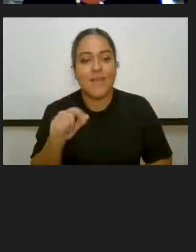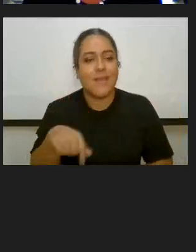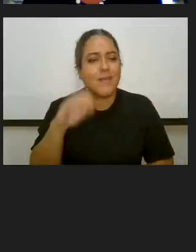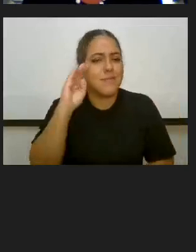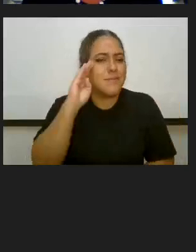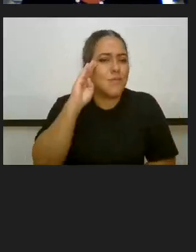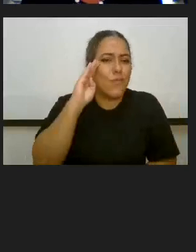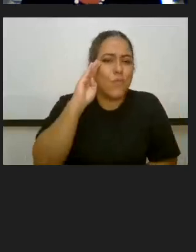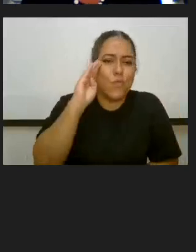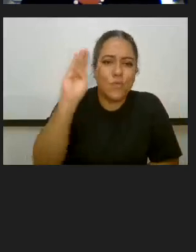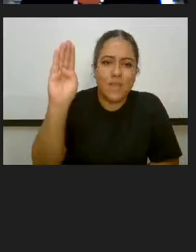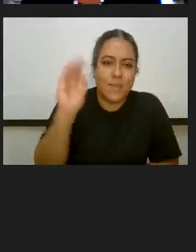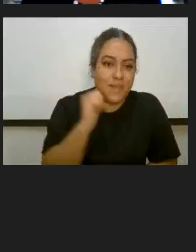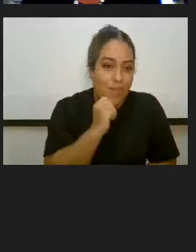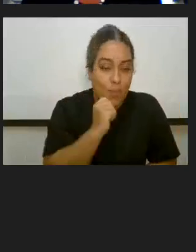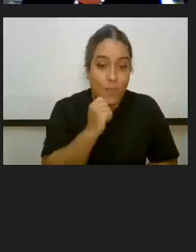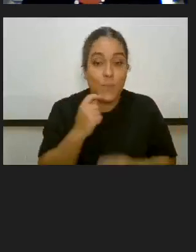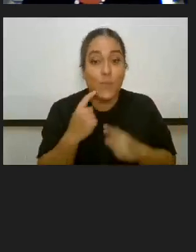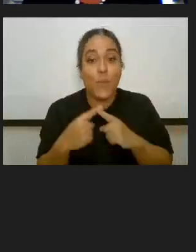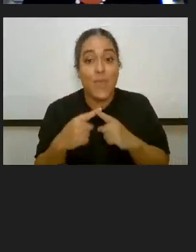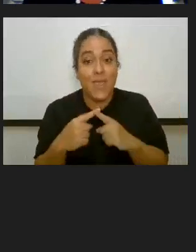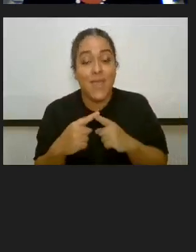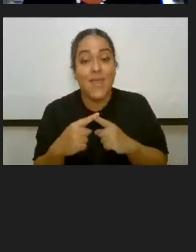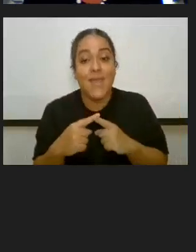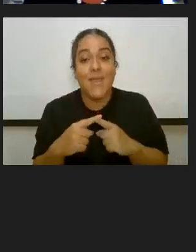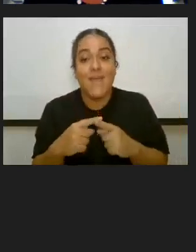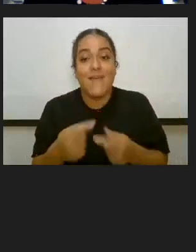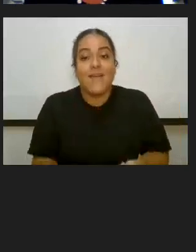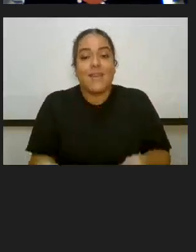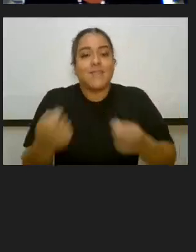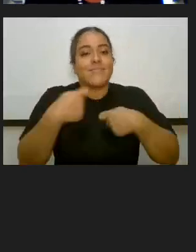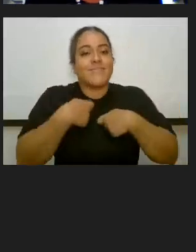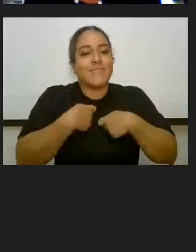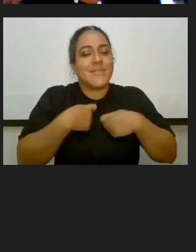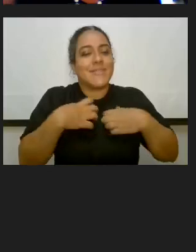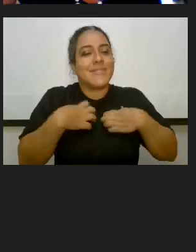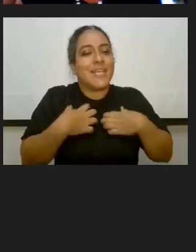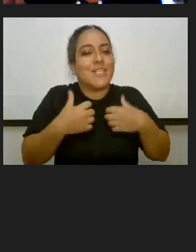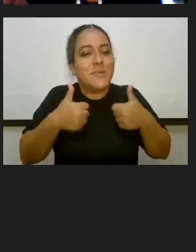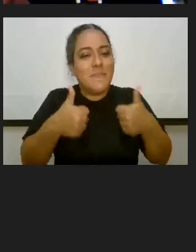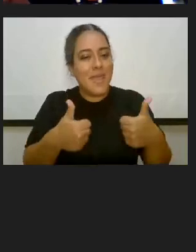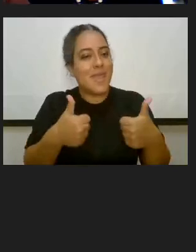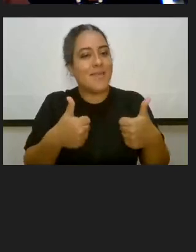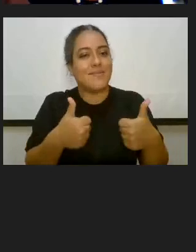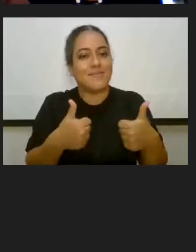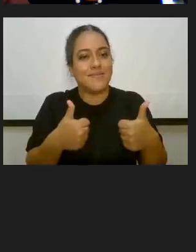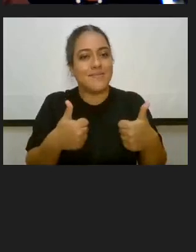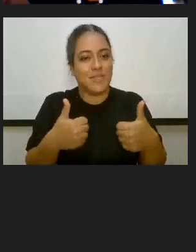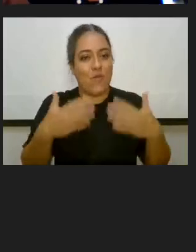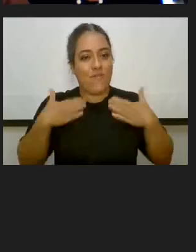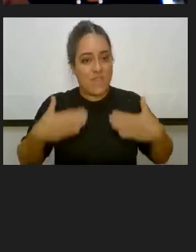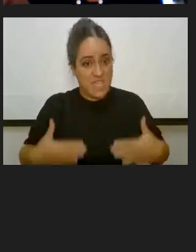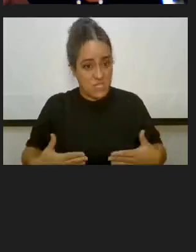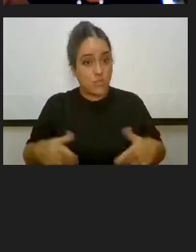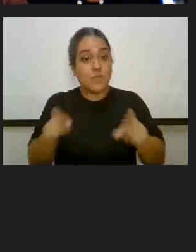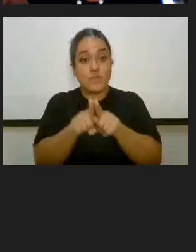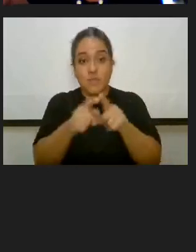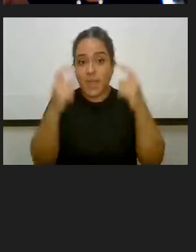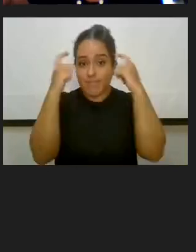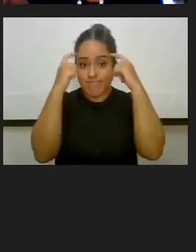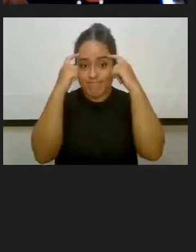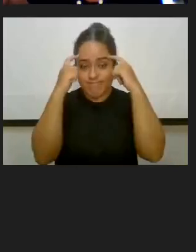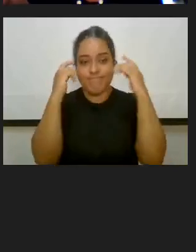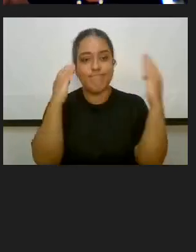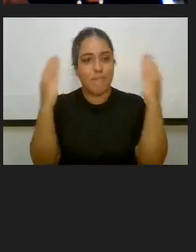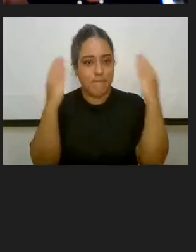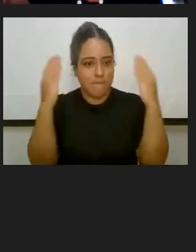fundamental porque ele vai trazer esse bem-estar físico e mental. Esse conforto também a gente